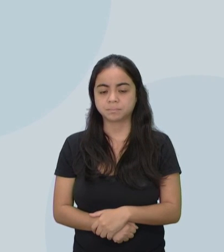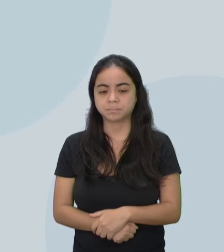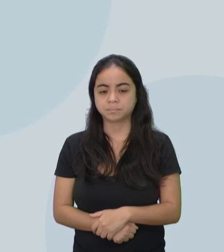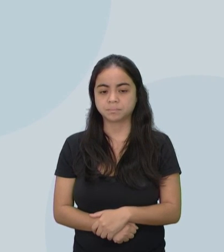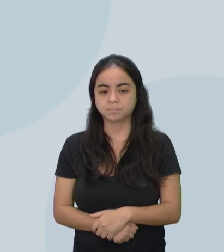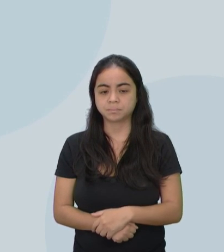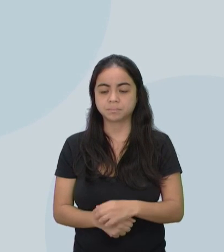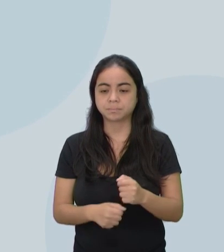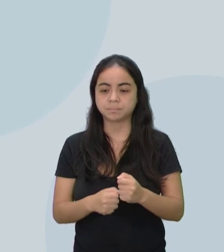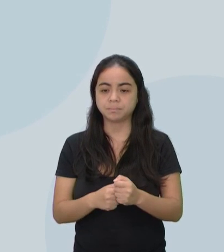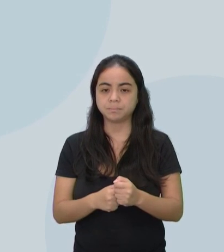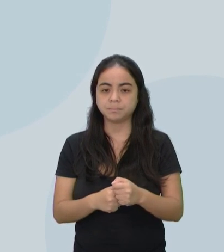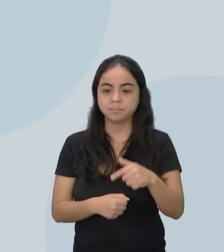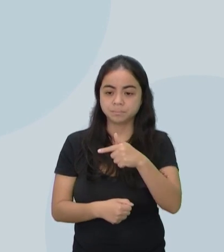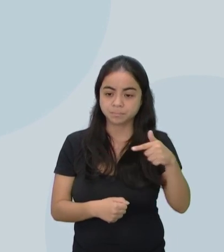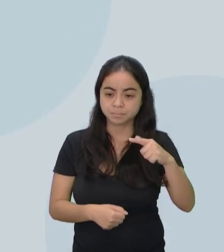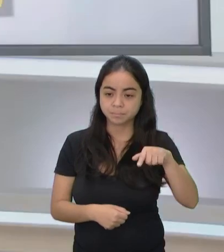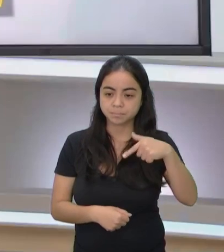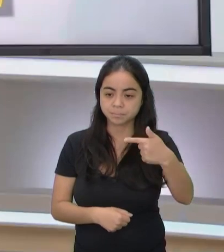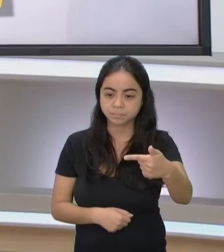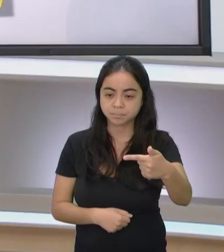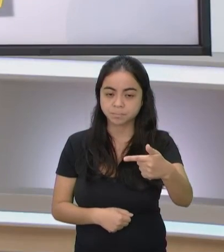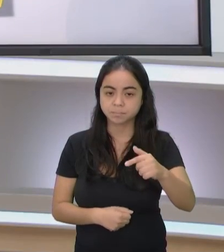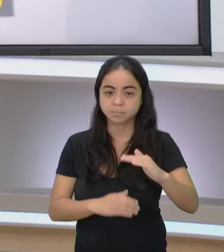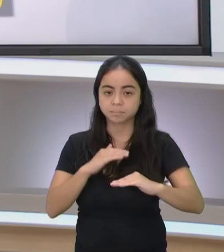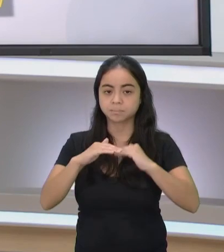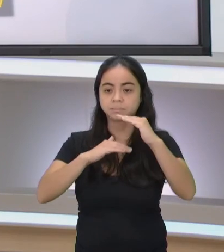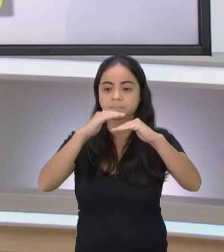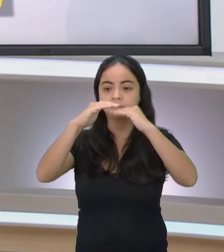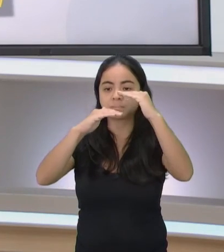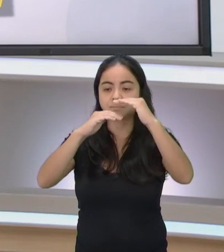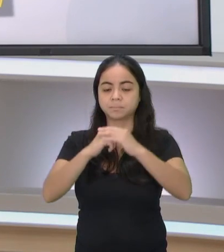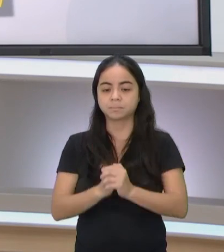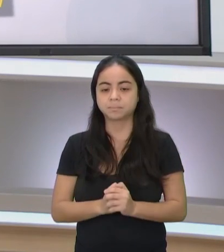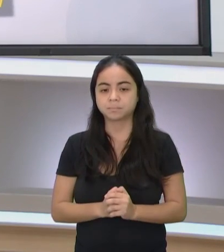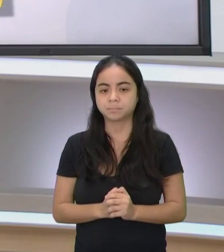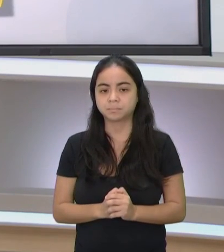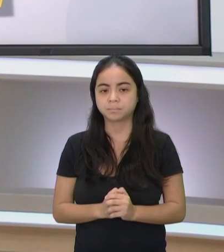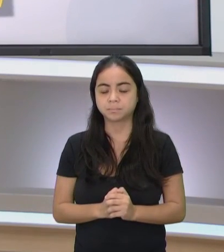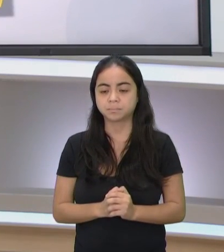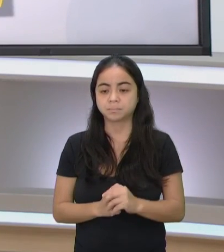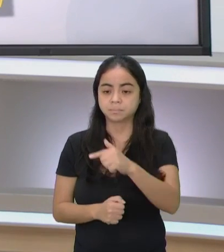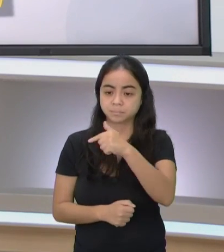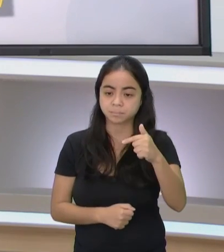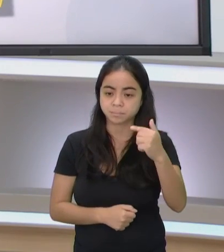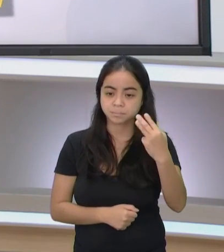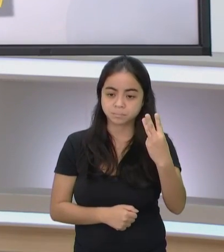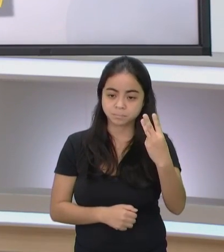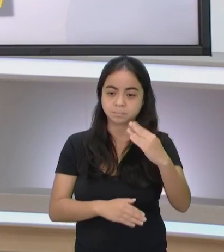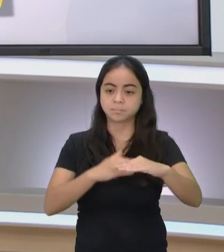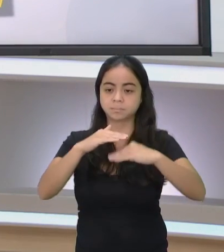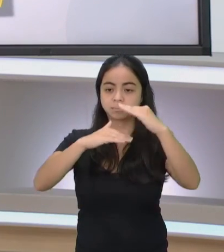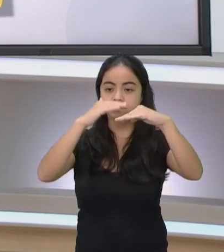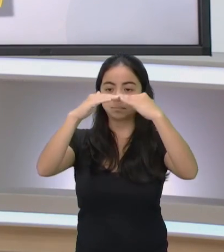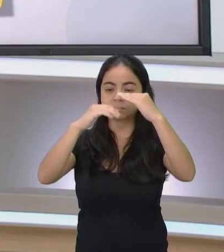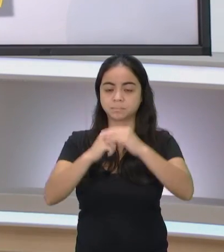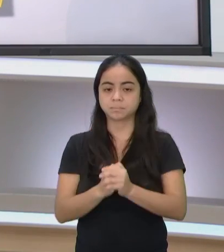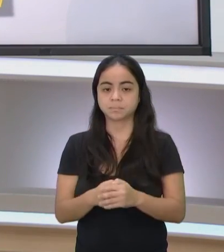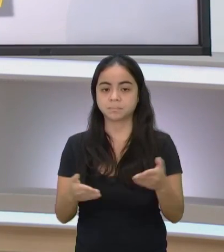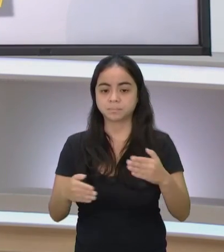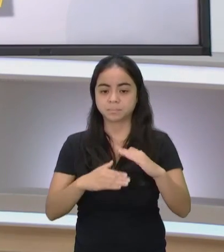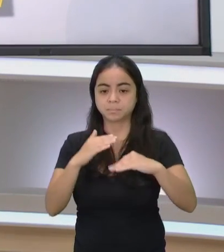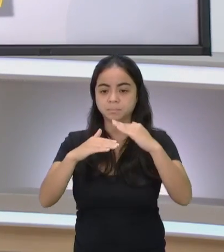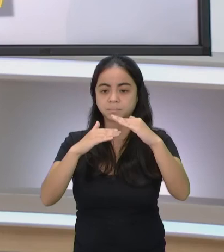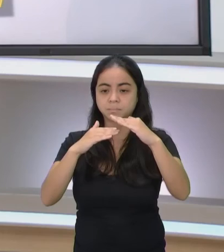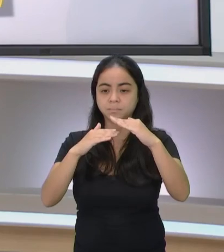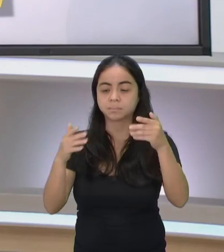Então, na próxima semana, nós vamos falar aí do desenvolvimento, da semana 3 do desenvolvimento. Nessa semana aí, a